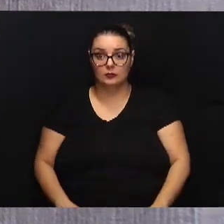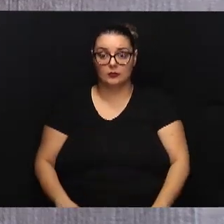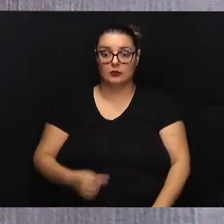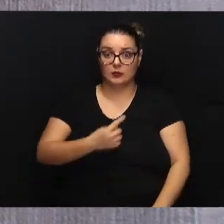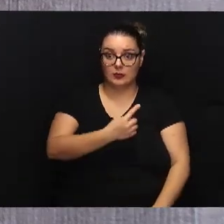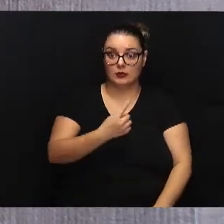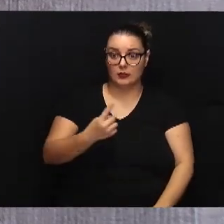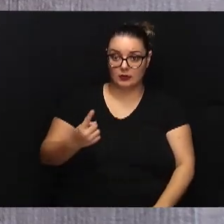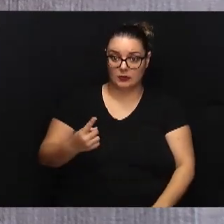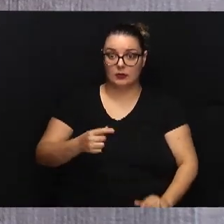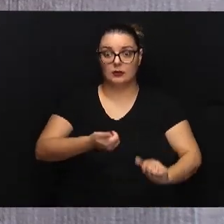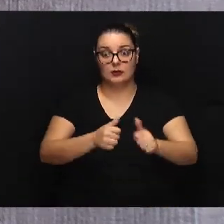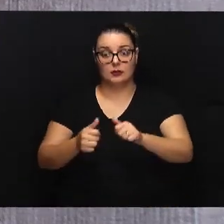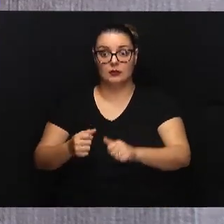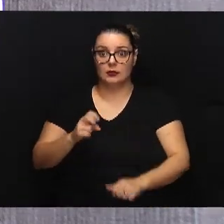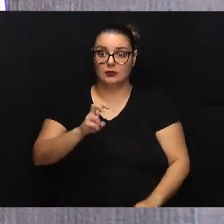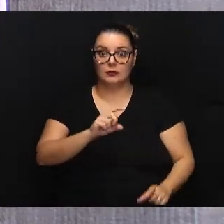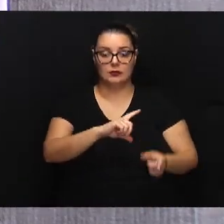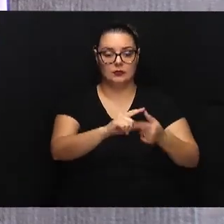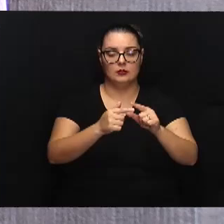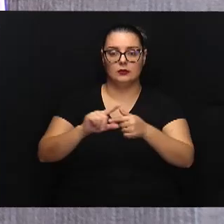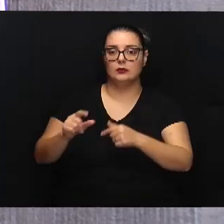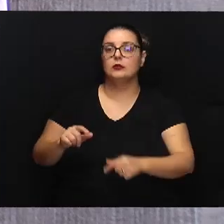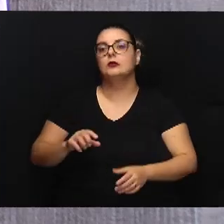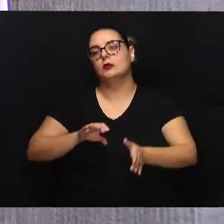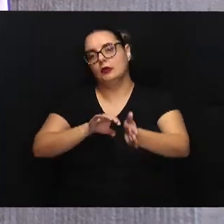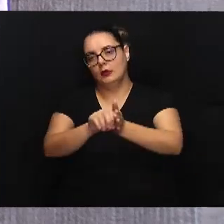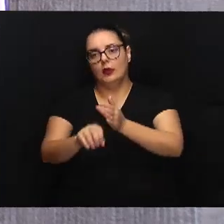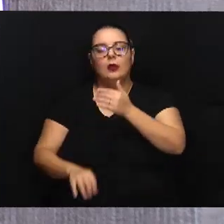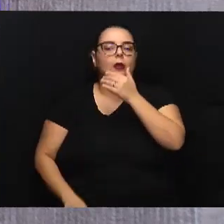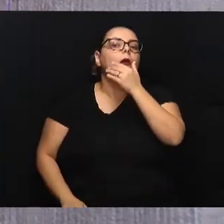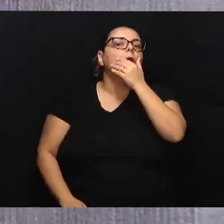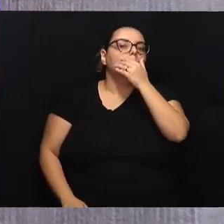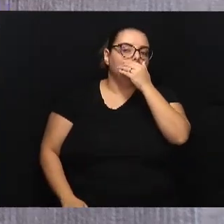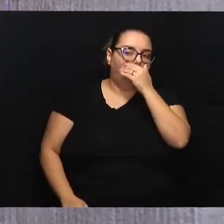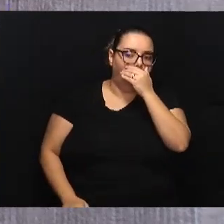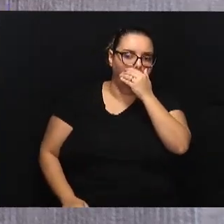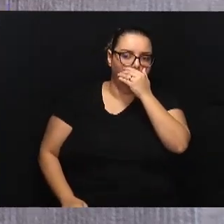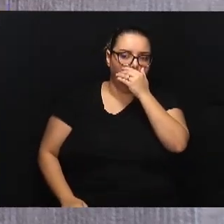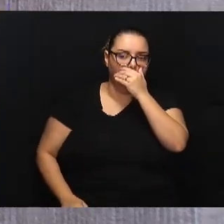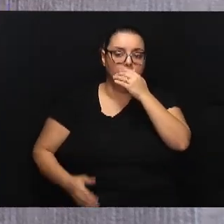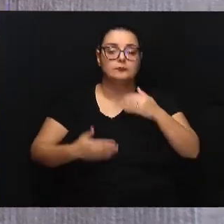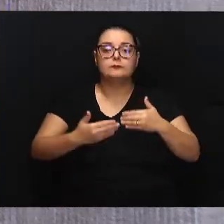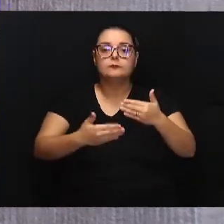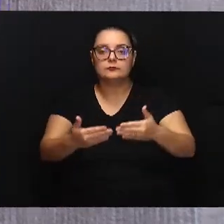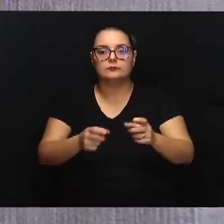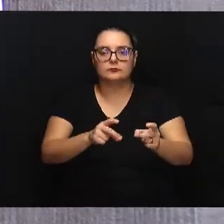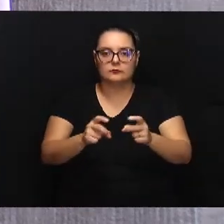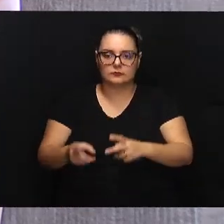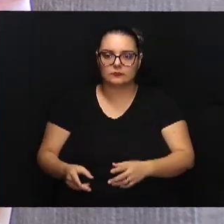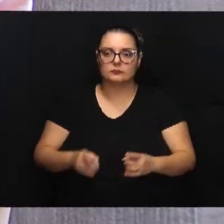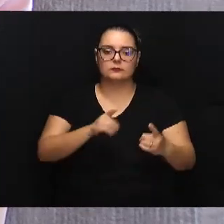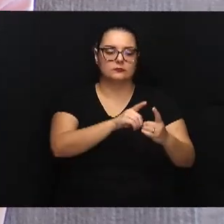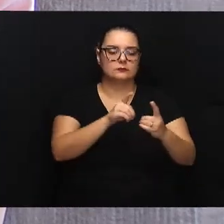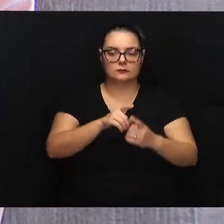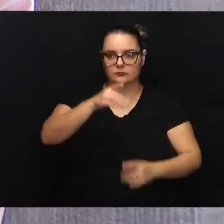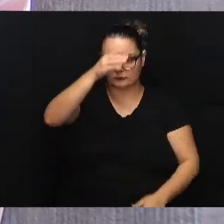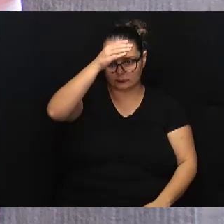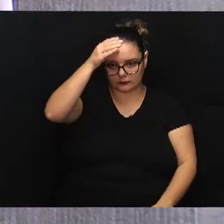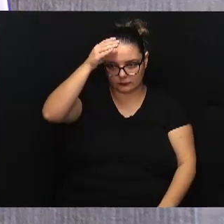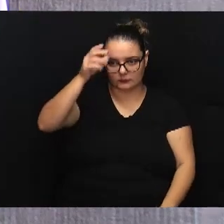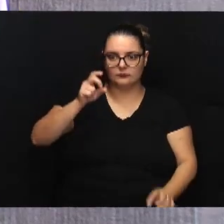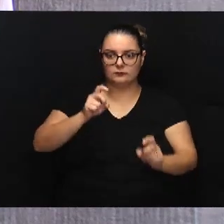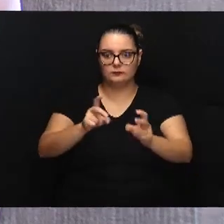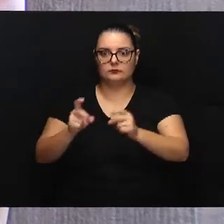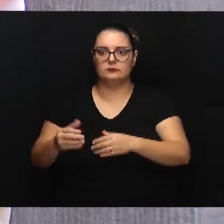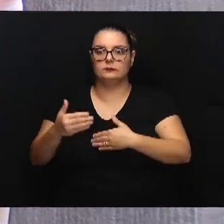5 estrelas no Google, né? Porque o meu processo de venda, ele é completo, né? Então, eu atendo o cliente, eu vendo essa cesta para